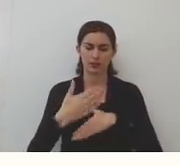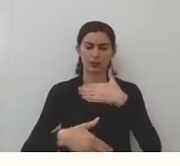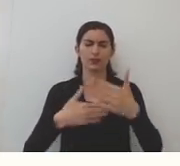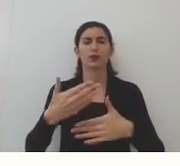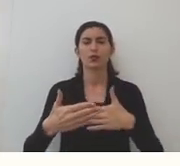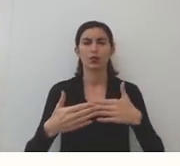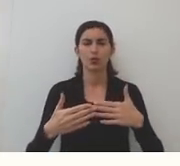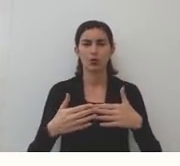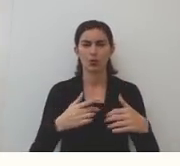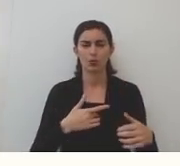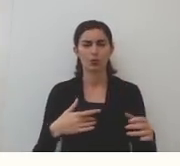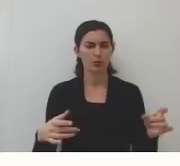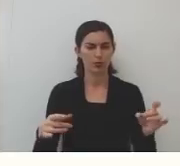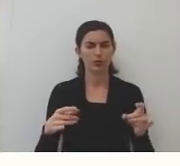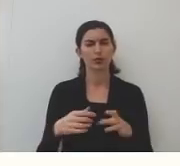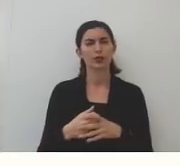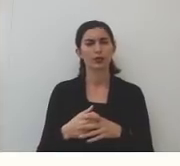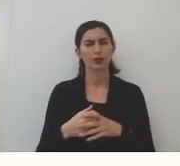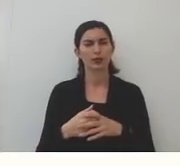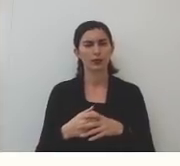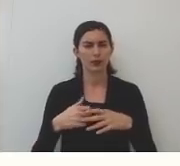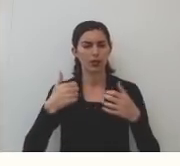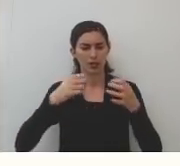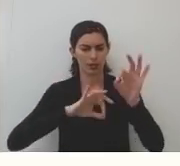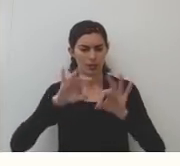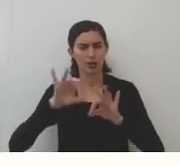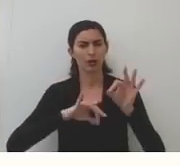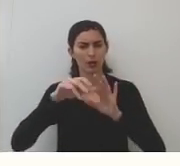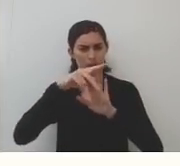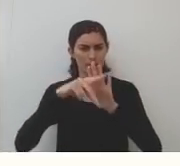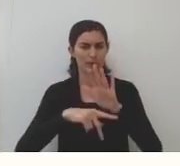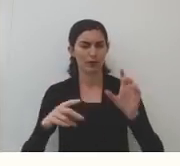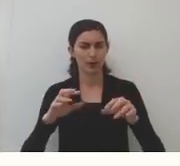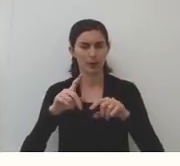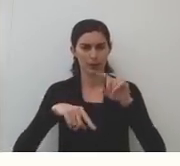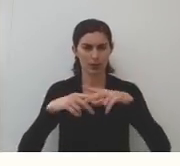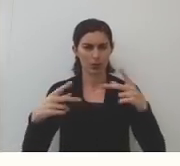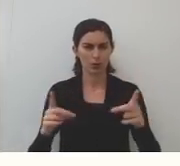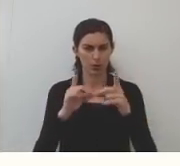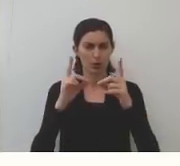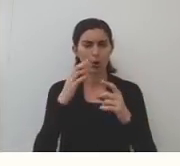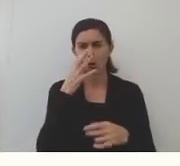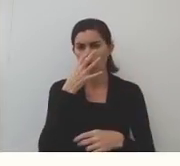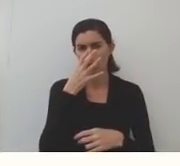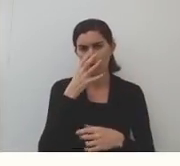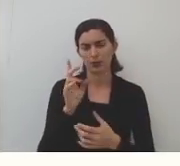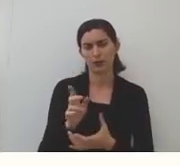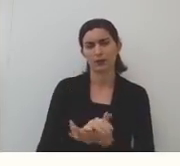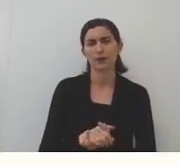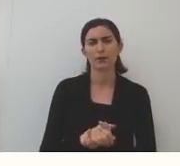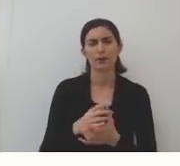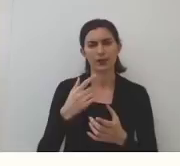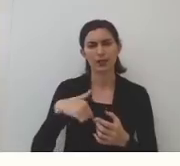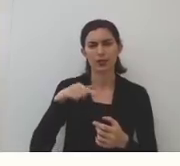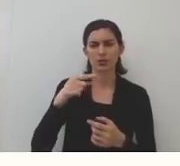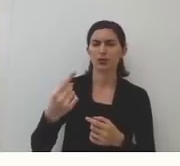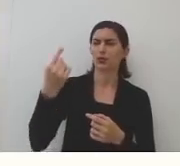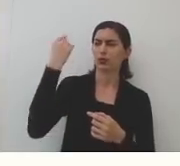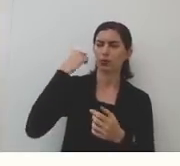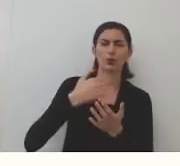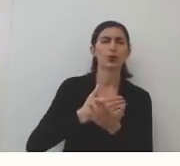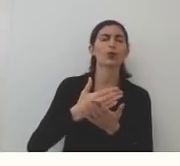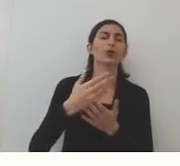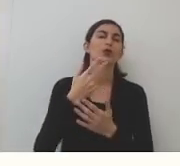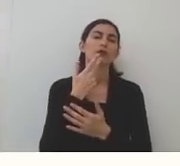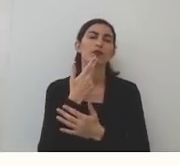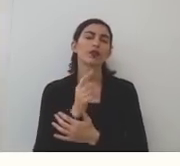processo como inteiro de elaboração de materiais didáticos. Observem, a gente lá no início, o